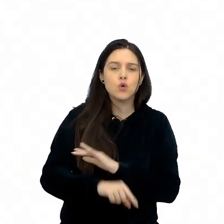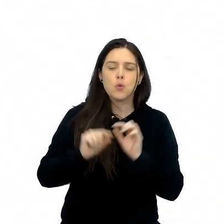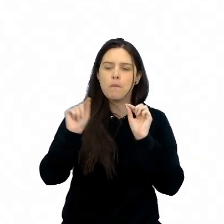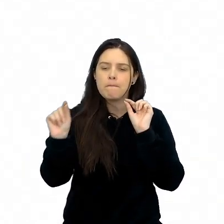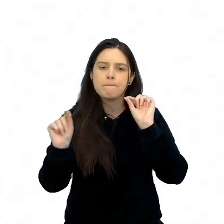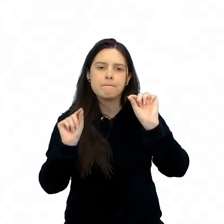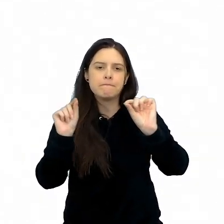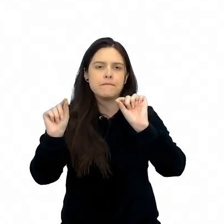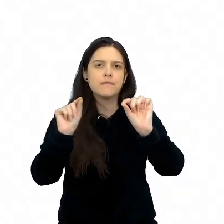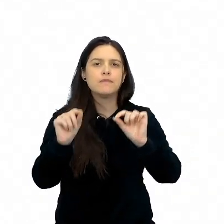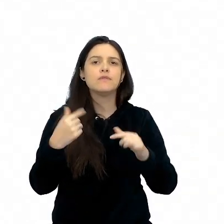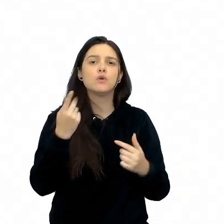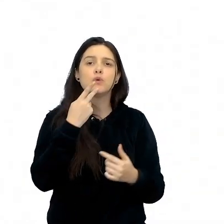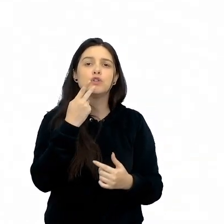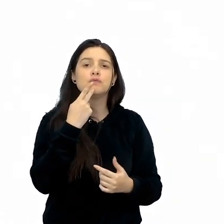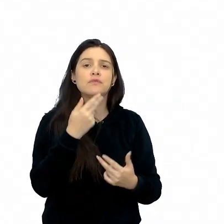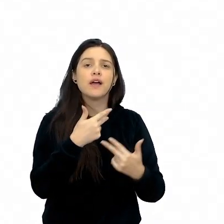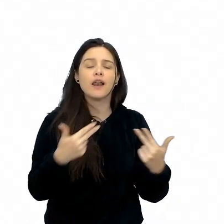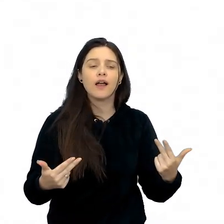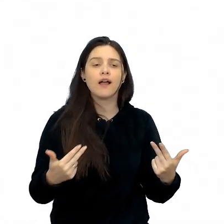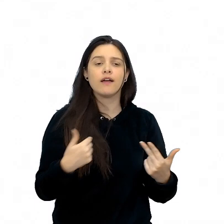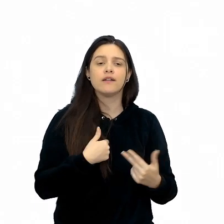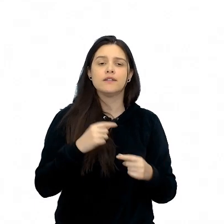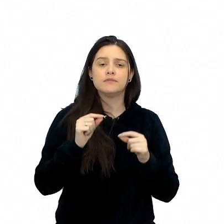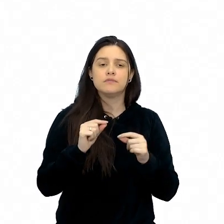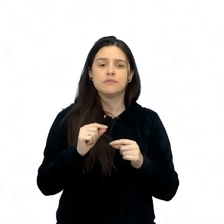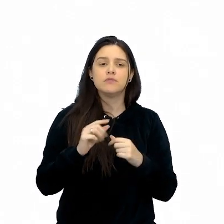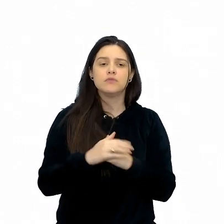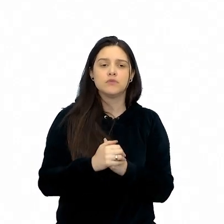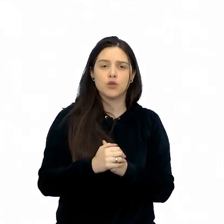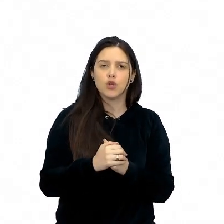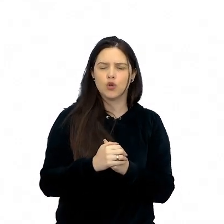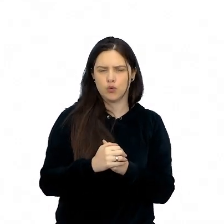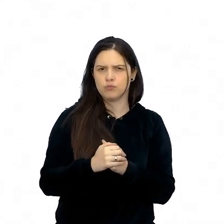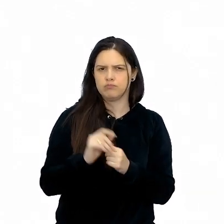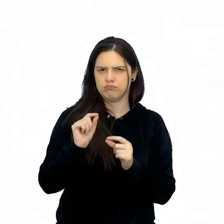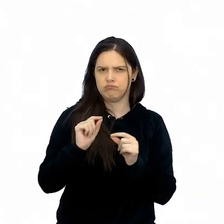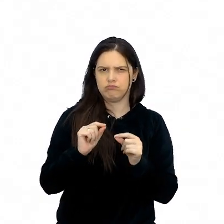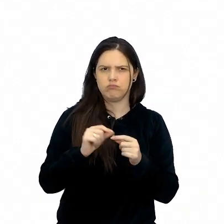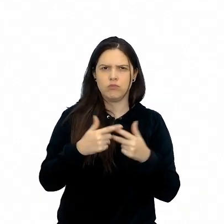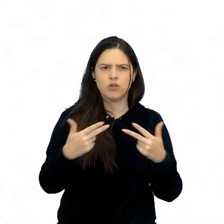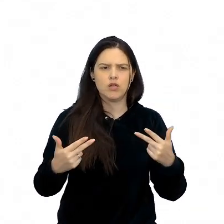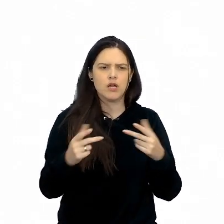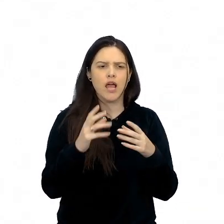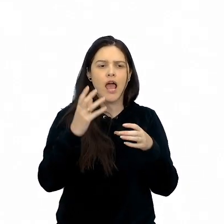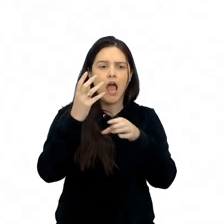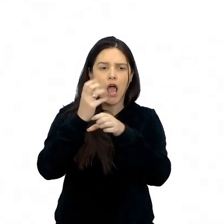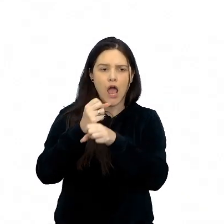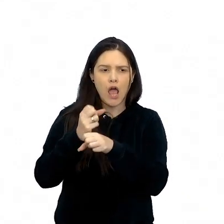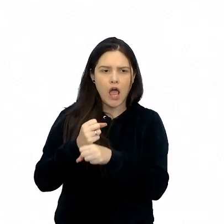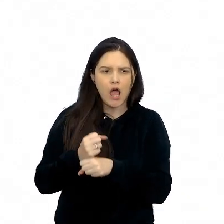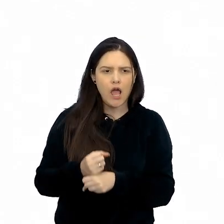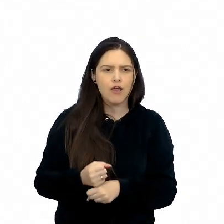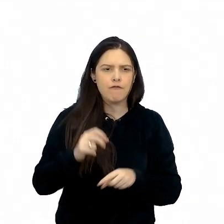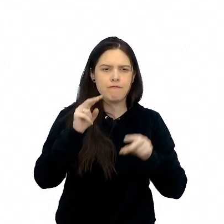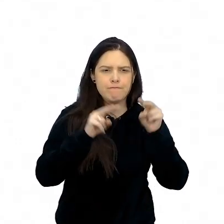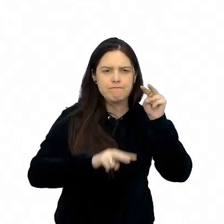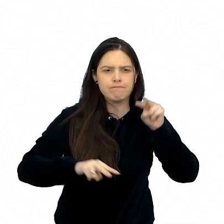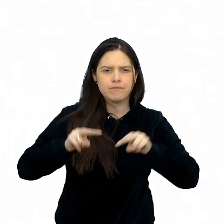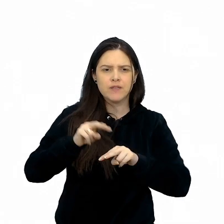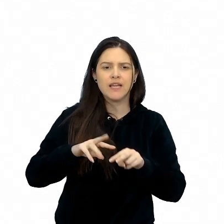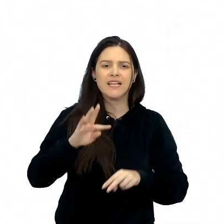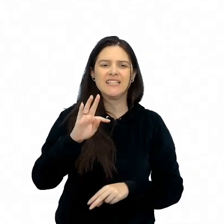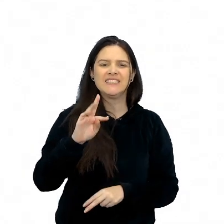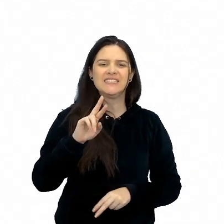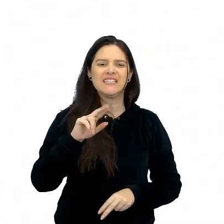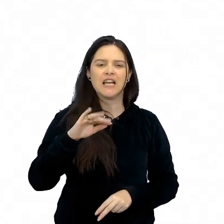pontos, né? Então, quando a gente fala de pontos notáveis, o que seriam esses pontos notáveis? Verificar que a soma das medidas dos ângulos internos de um triângulo